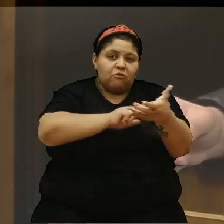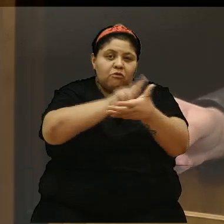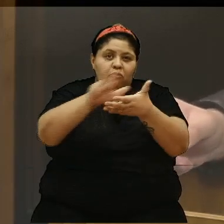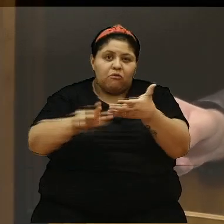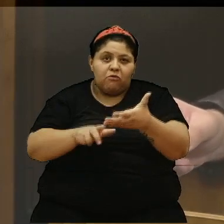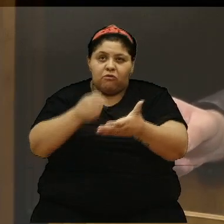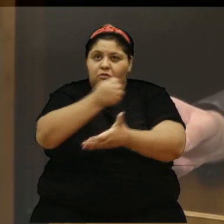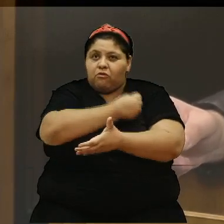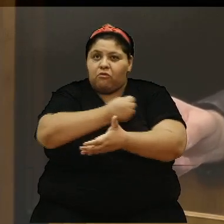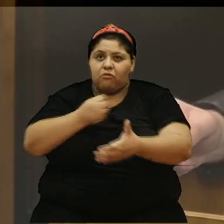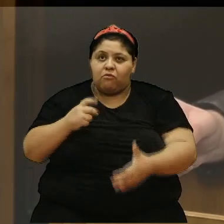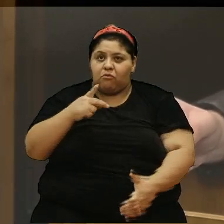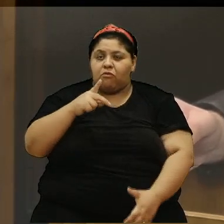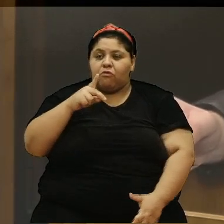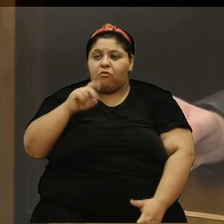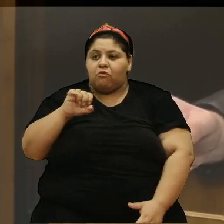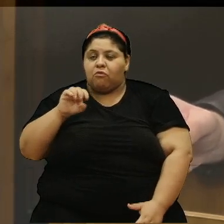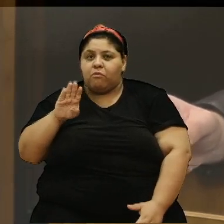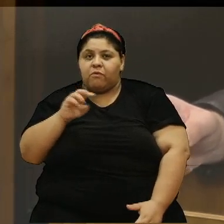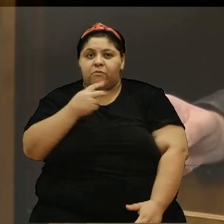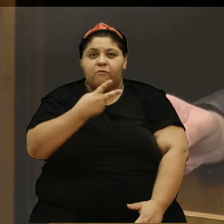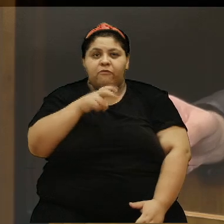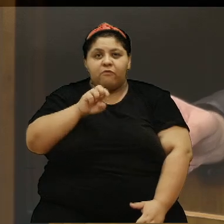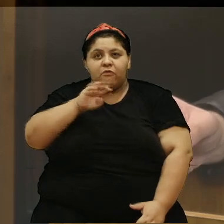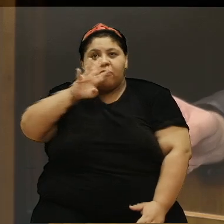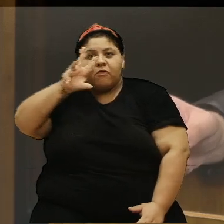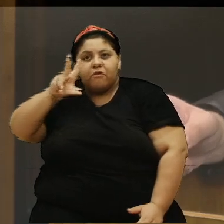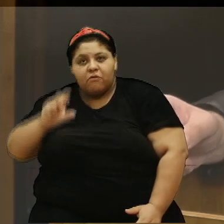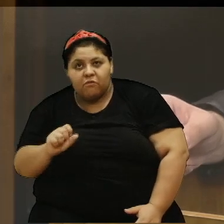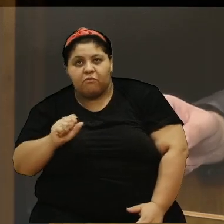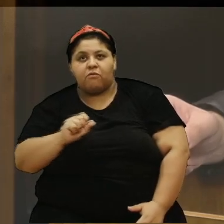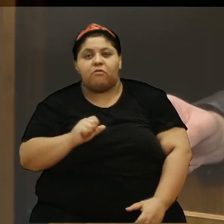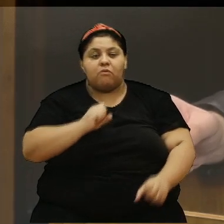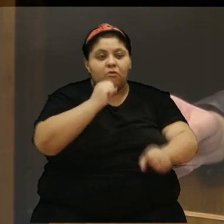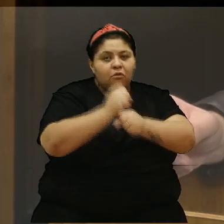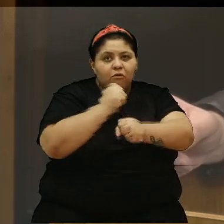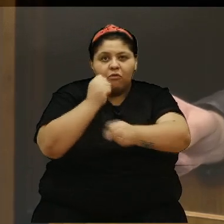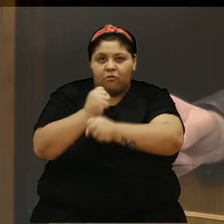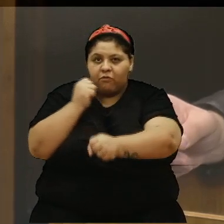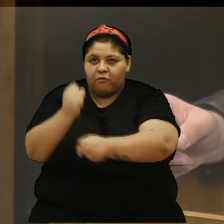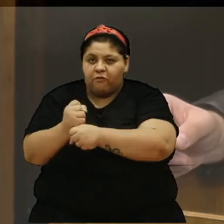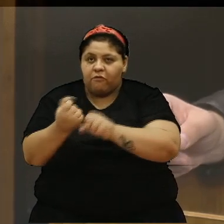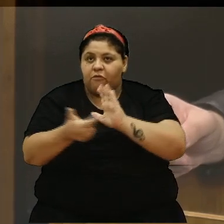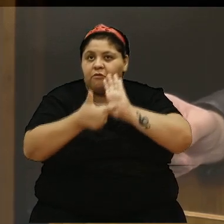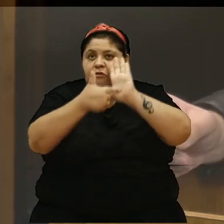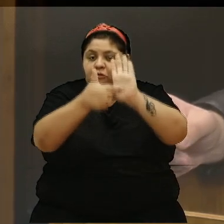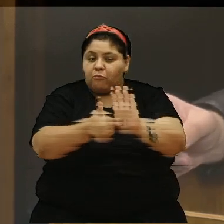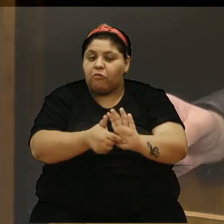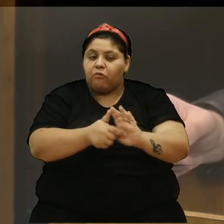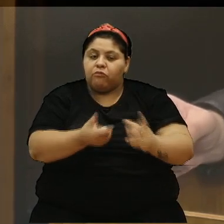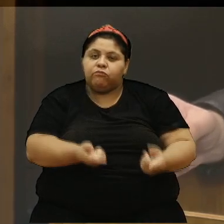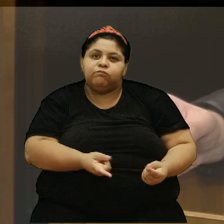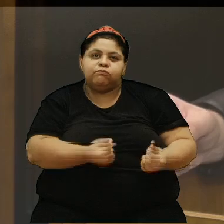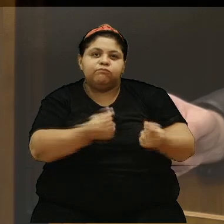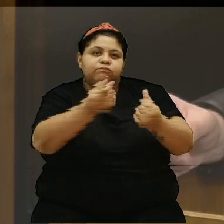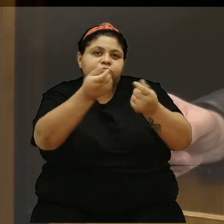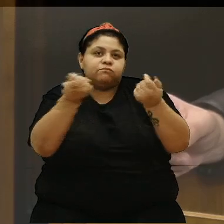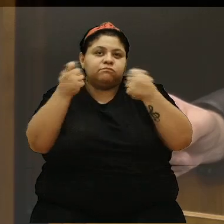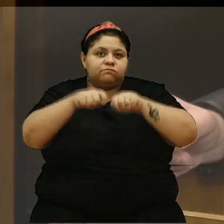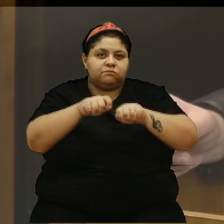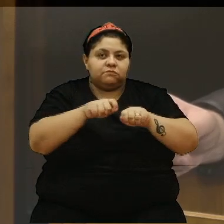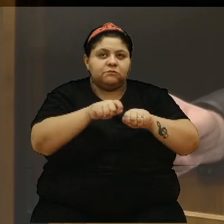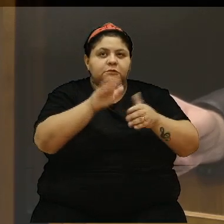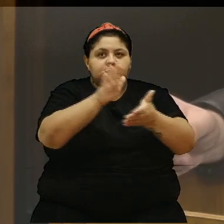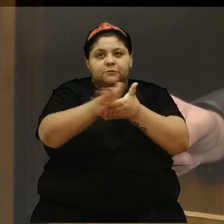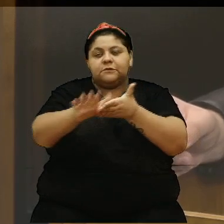de 25 bilhões, 20 bilhões anuais que refletem a pujança e a capacidade produtiva